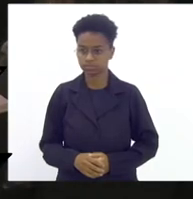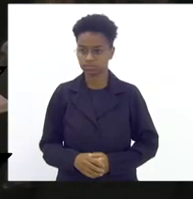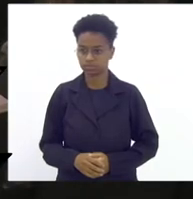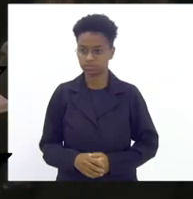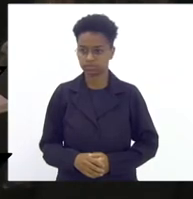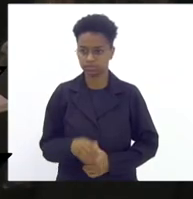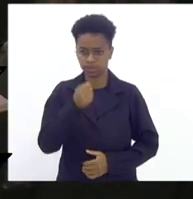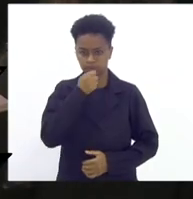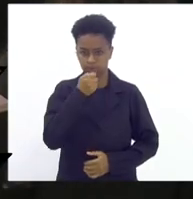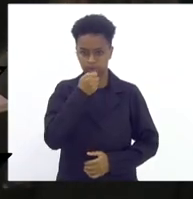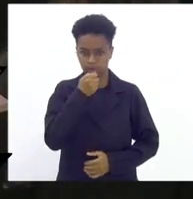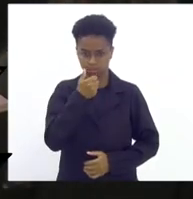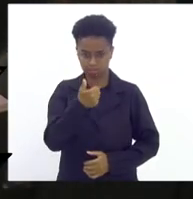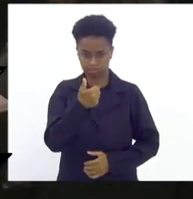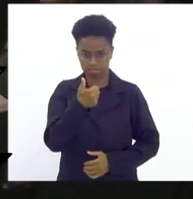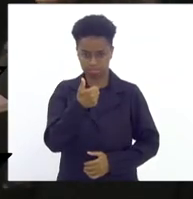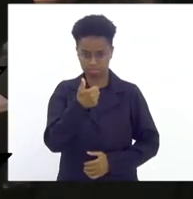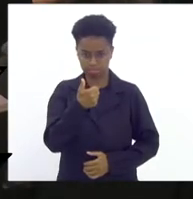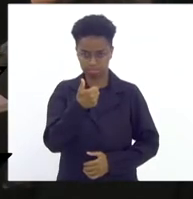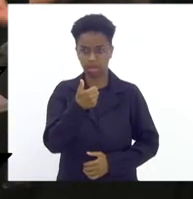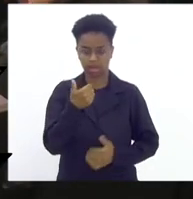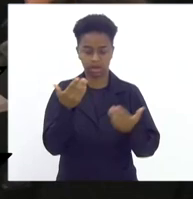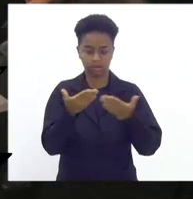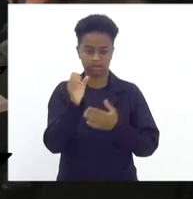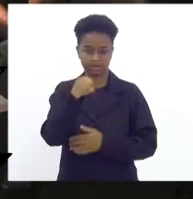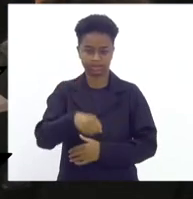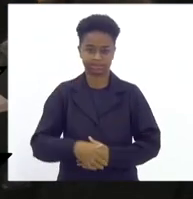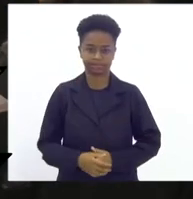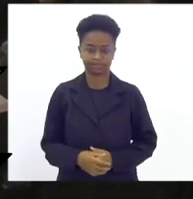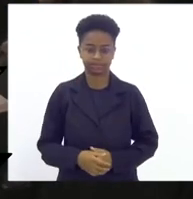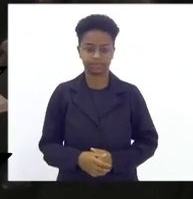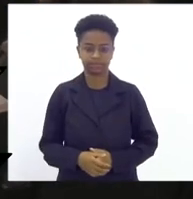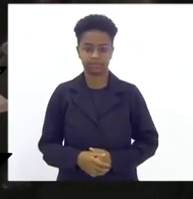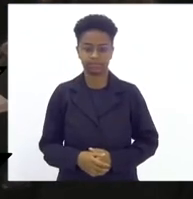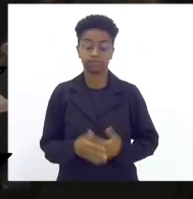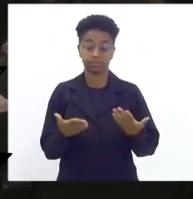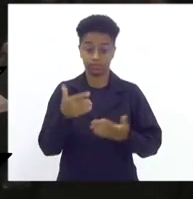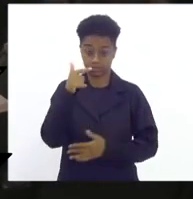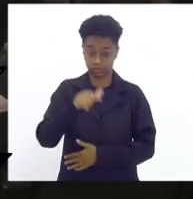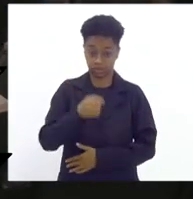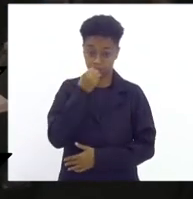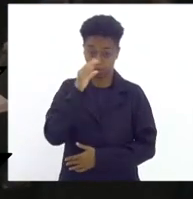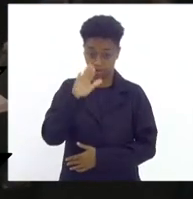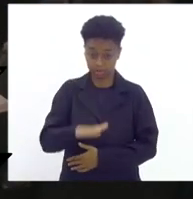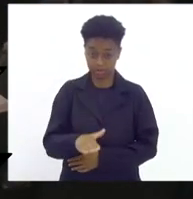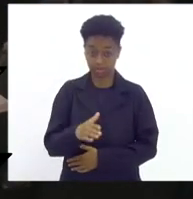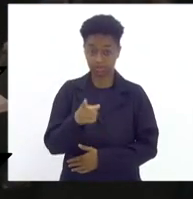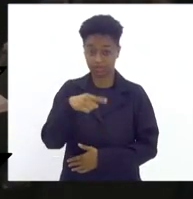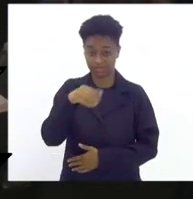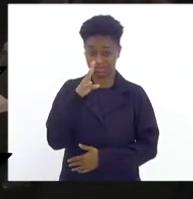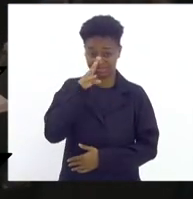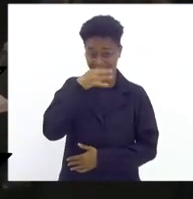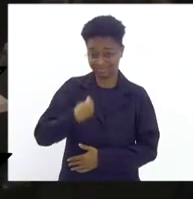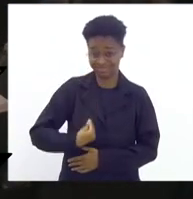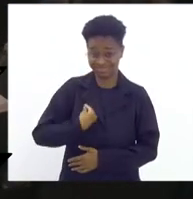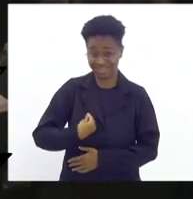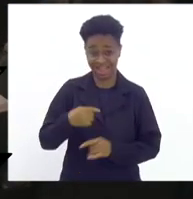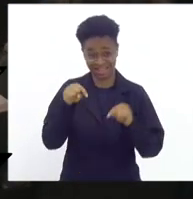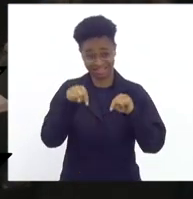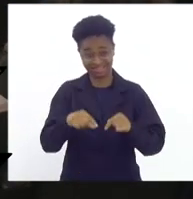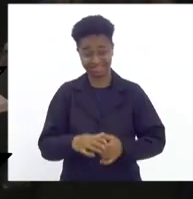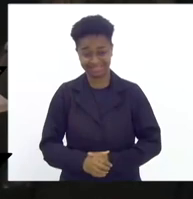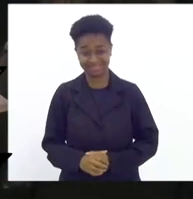tá ligado aqui o microfone não agora foi bom então vamos lá de novo Boa tarde eu Sobreviventes é Sobreviventes